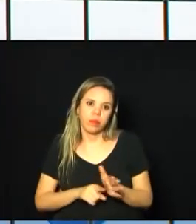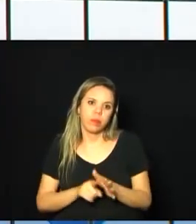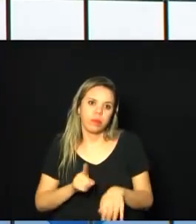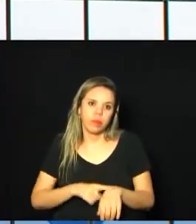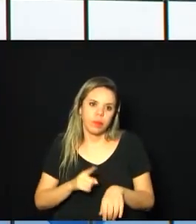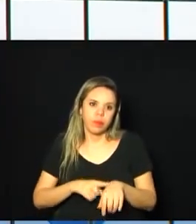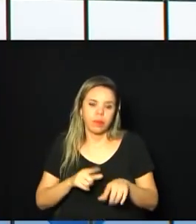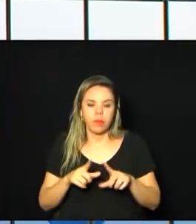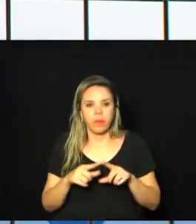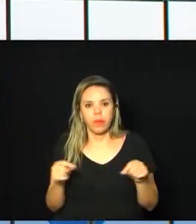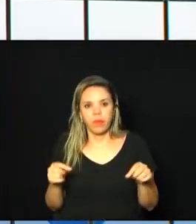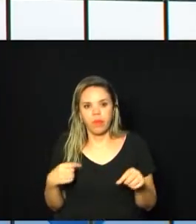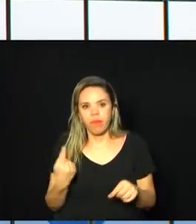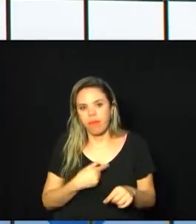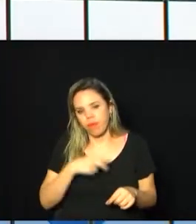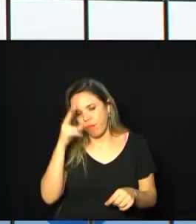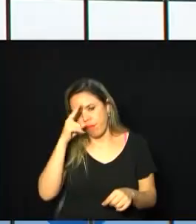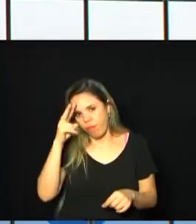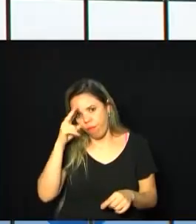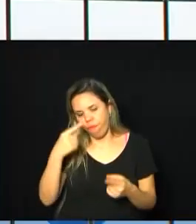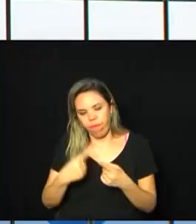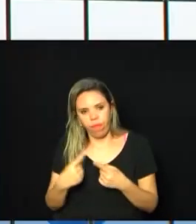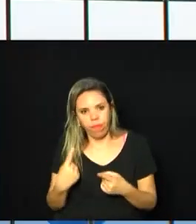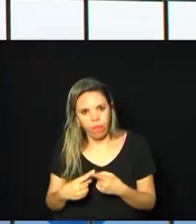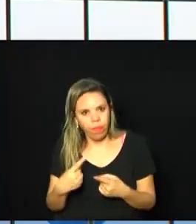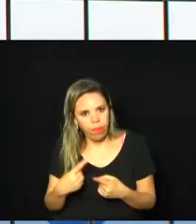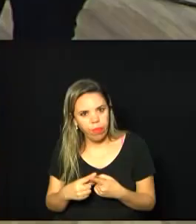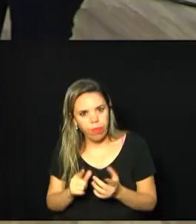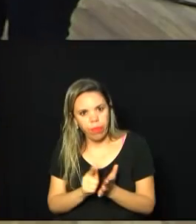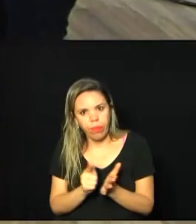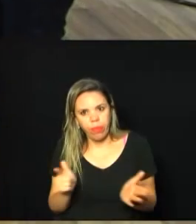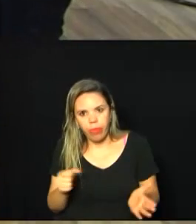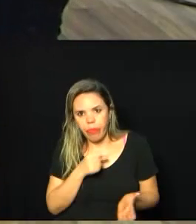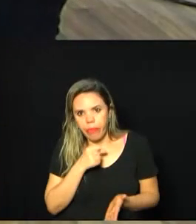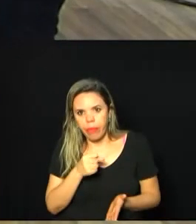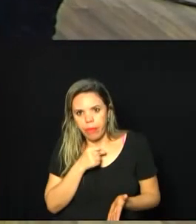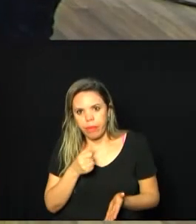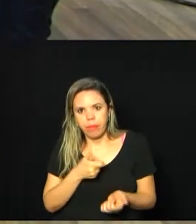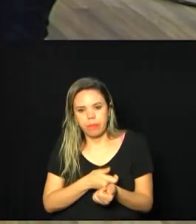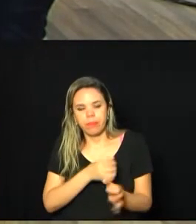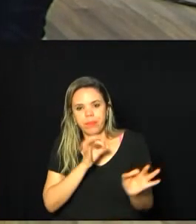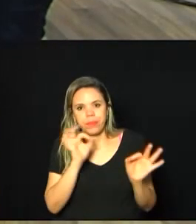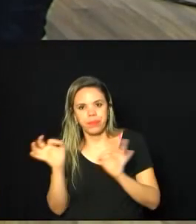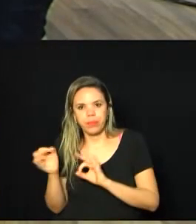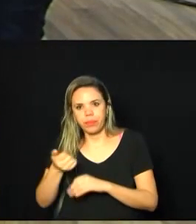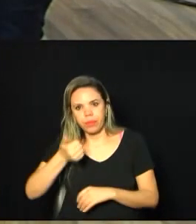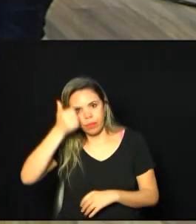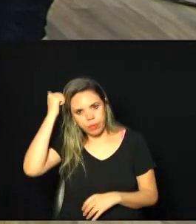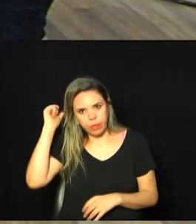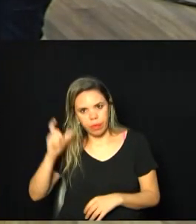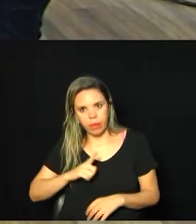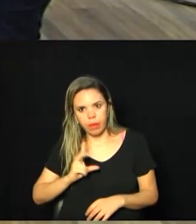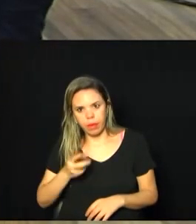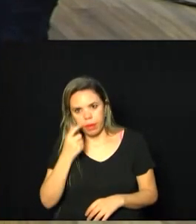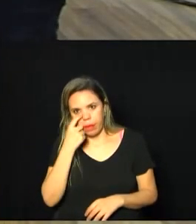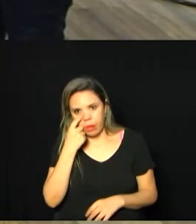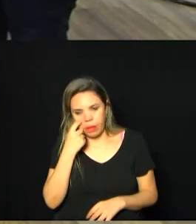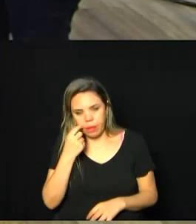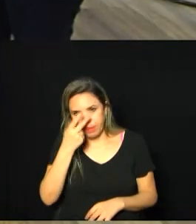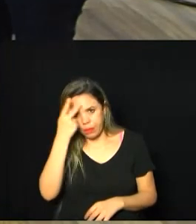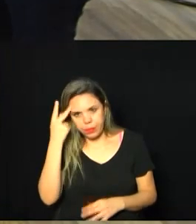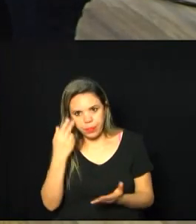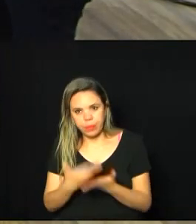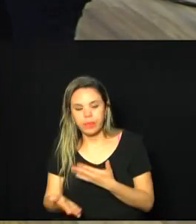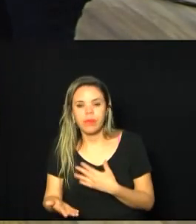de Brasília, mas a gente lembra, até porque no jornalismo, Gabriel, quem acompanha os vestibulares tem sempre aquele que,